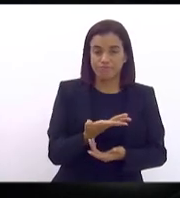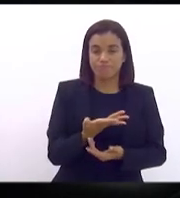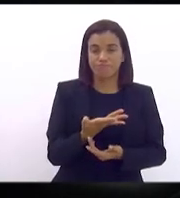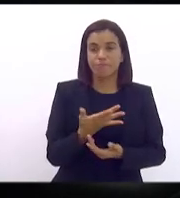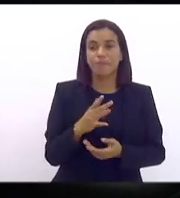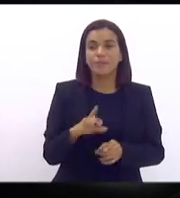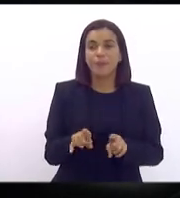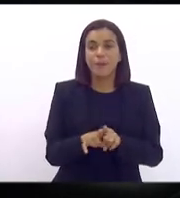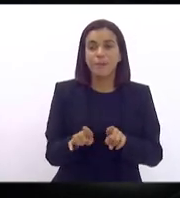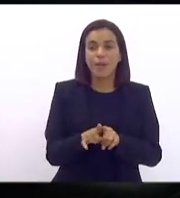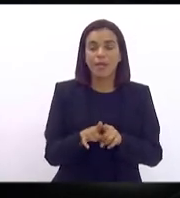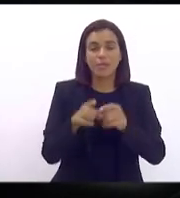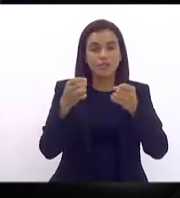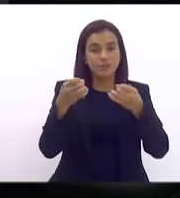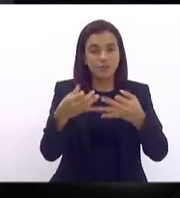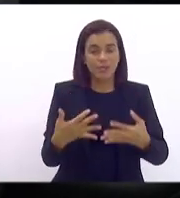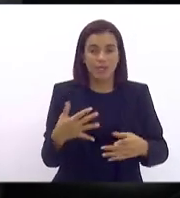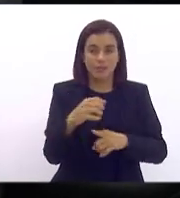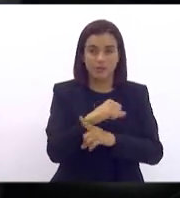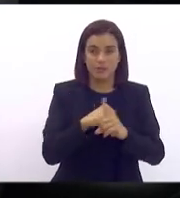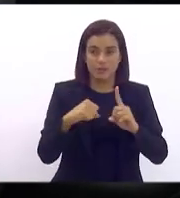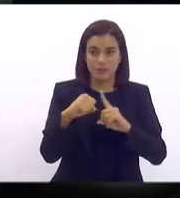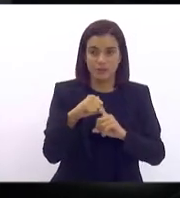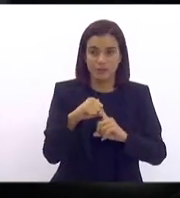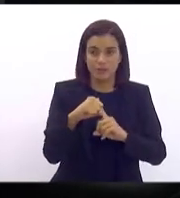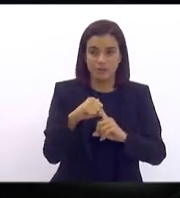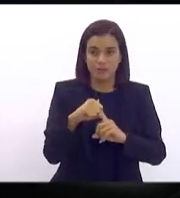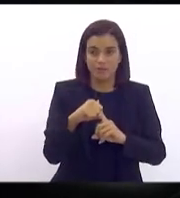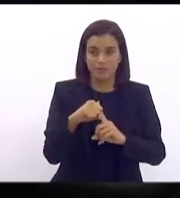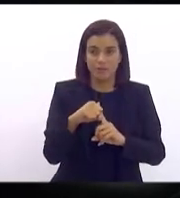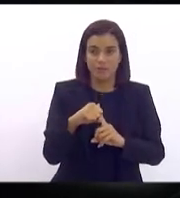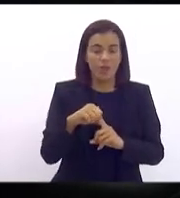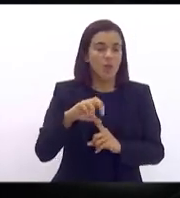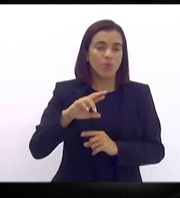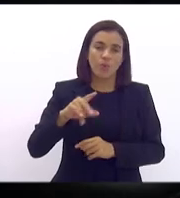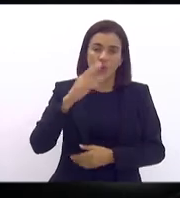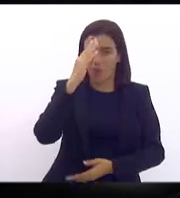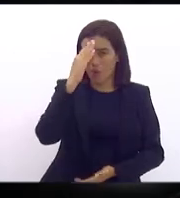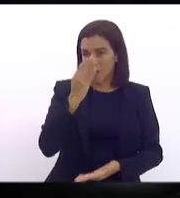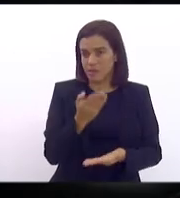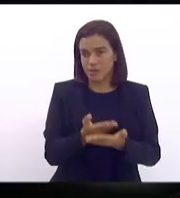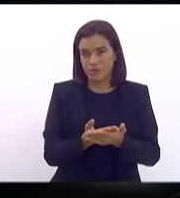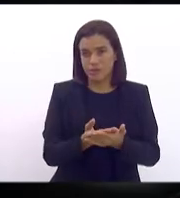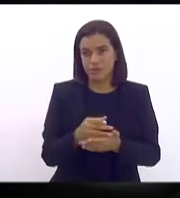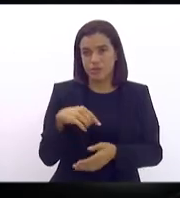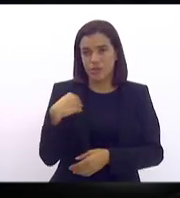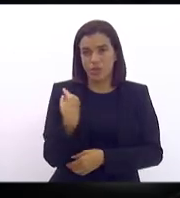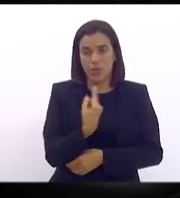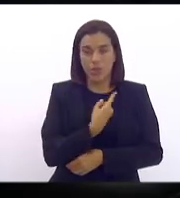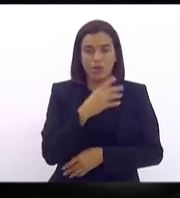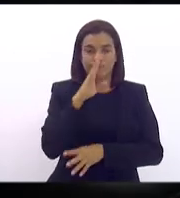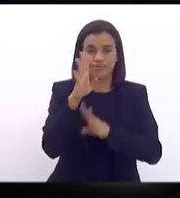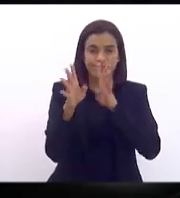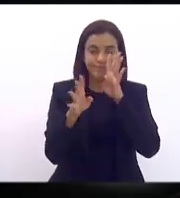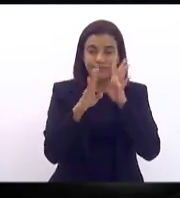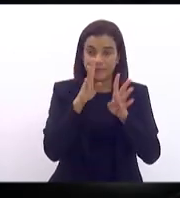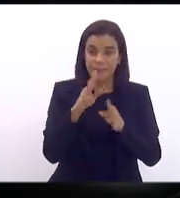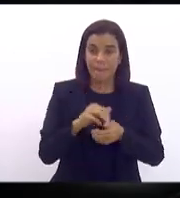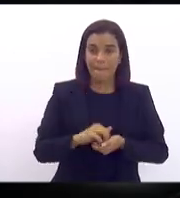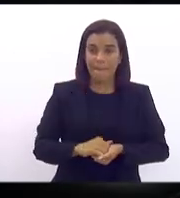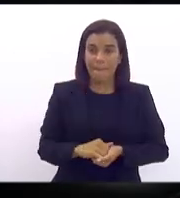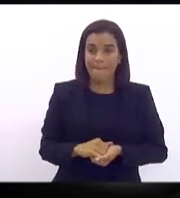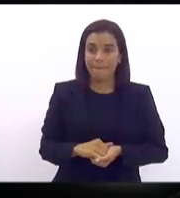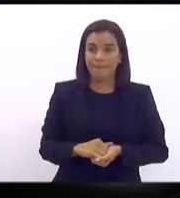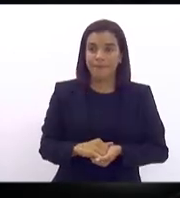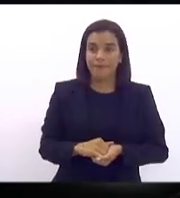Janeiro se explicar à sociedade. Não acredito que nós façamos isso a contragosto da própria secretaria.